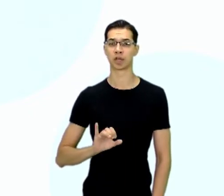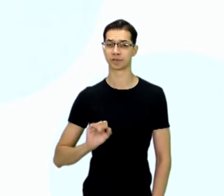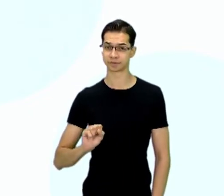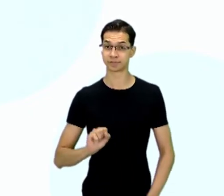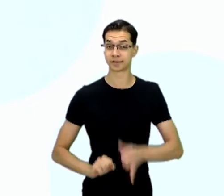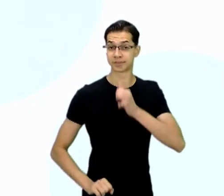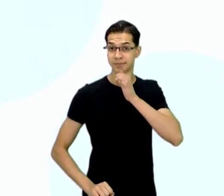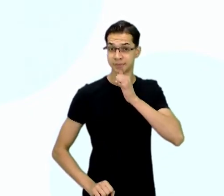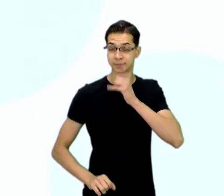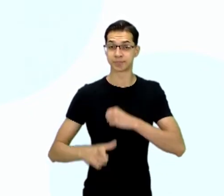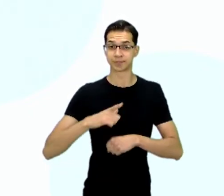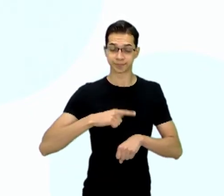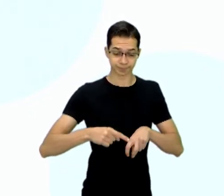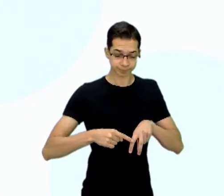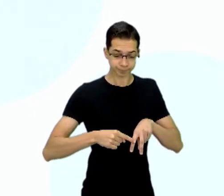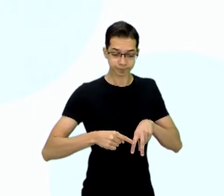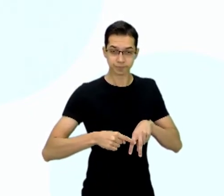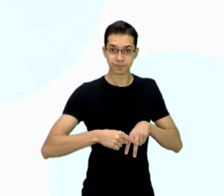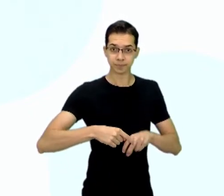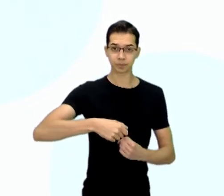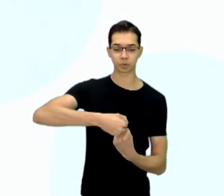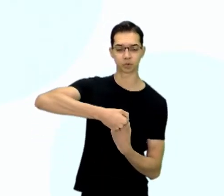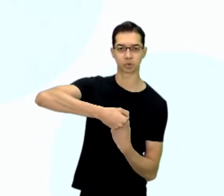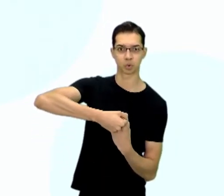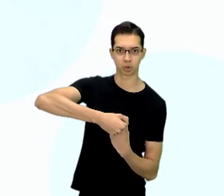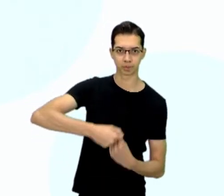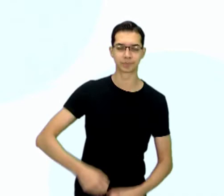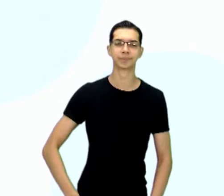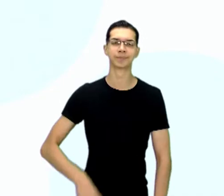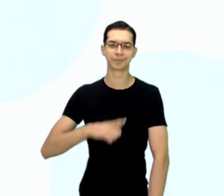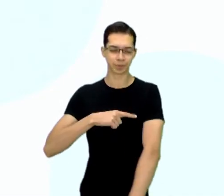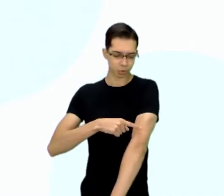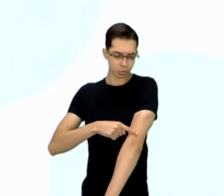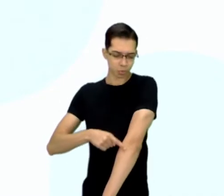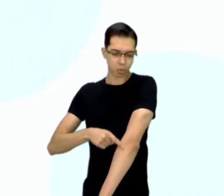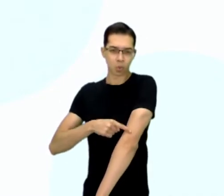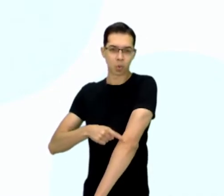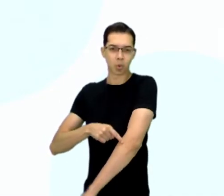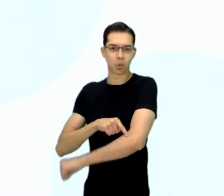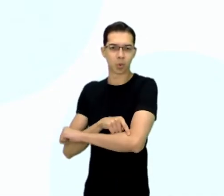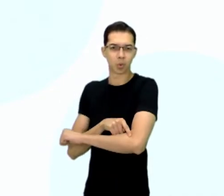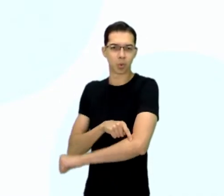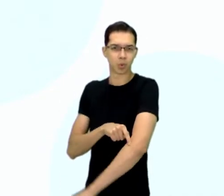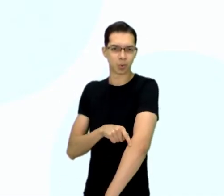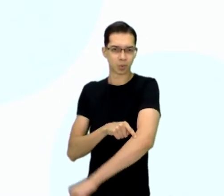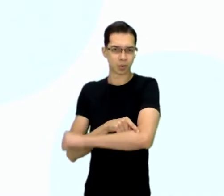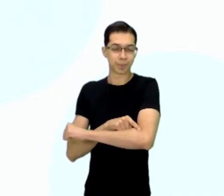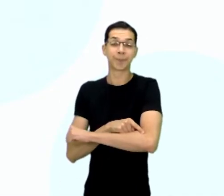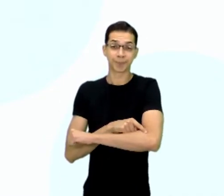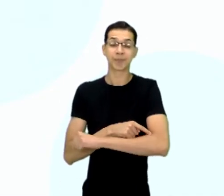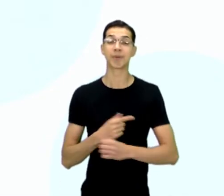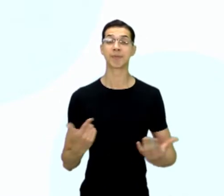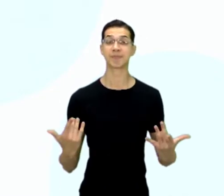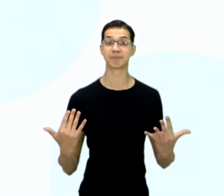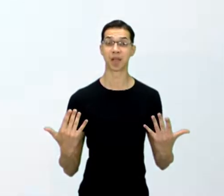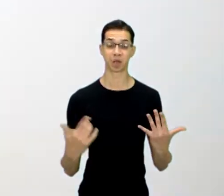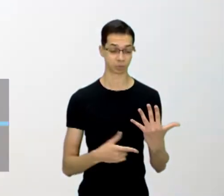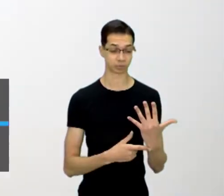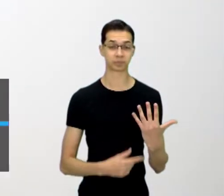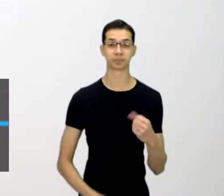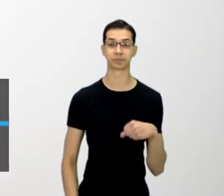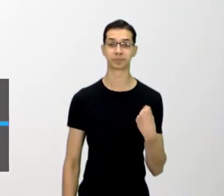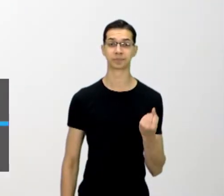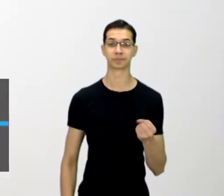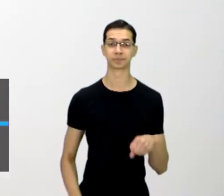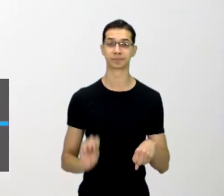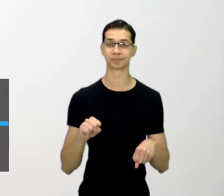os cotovelos, as mãos, os pés, porque a gente precisa fazer movimentos com esses ossos. O